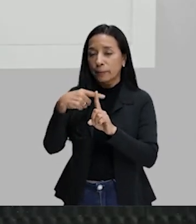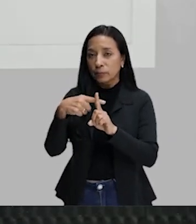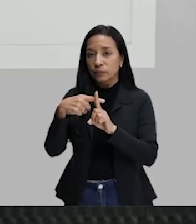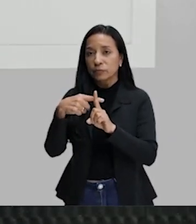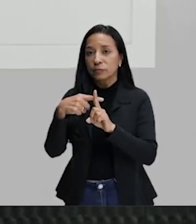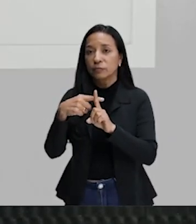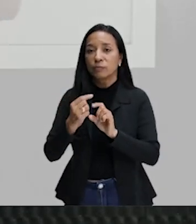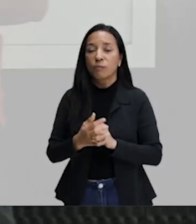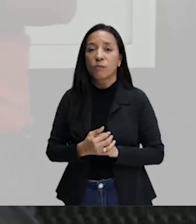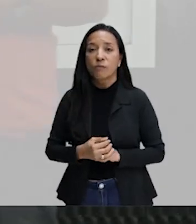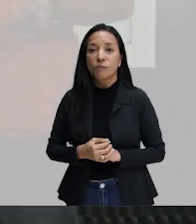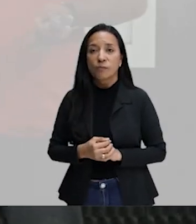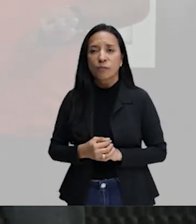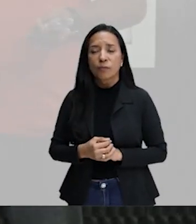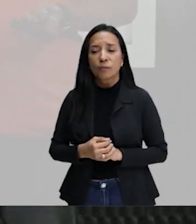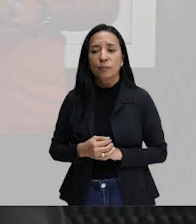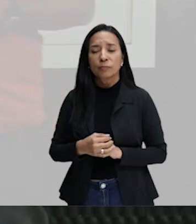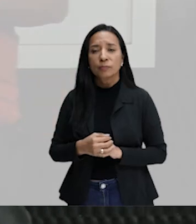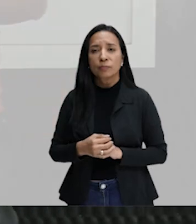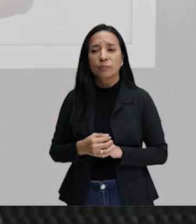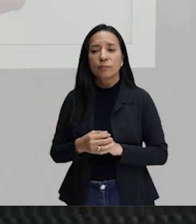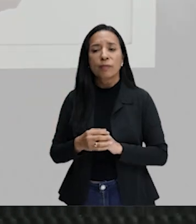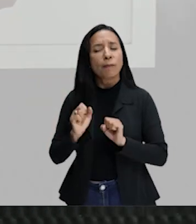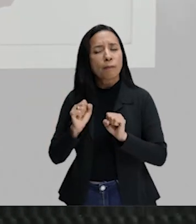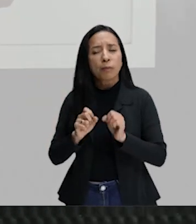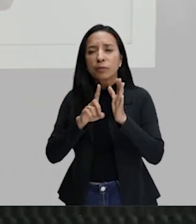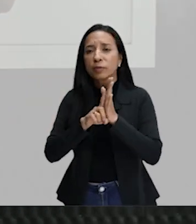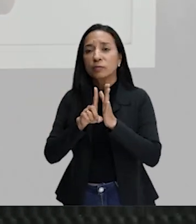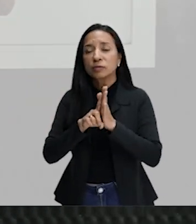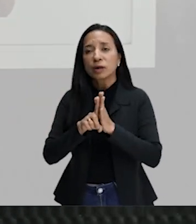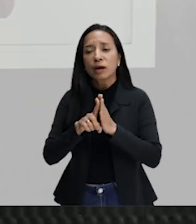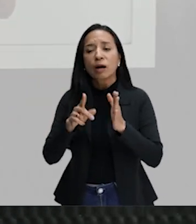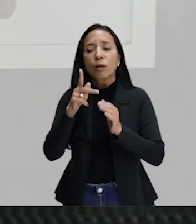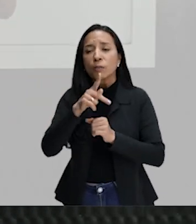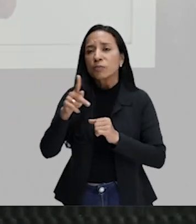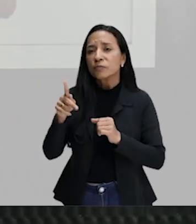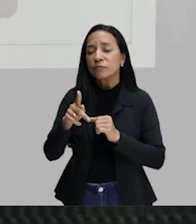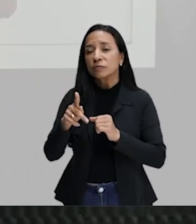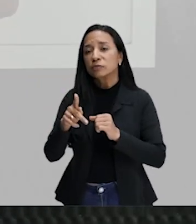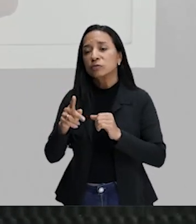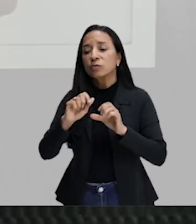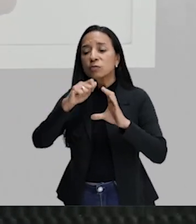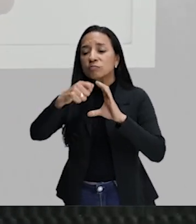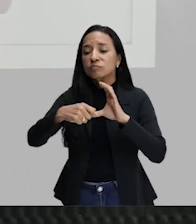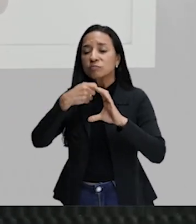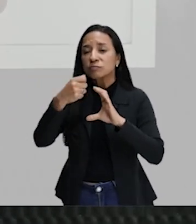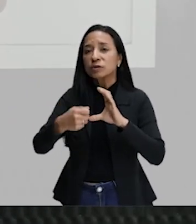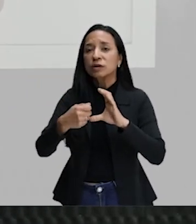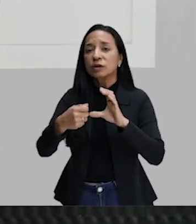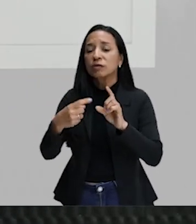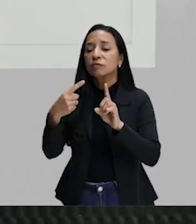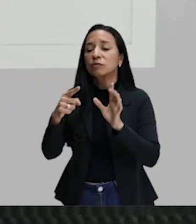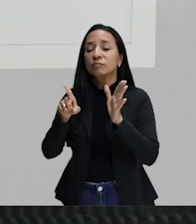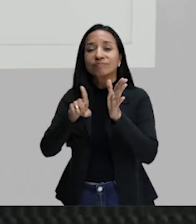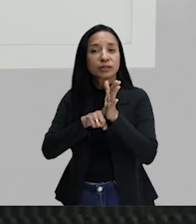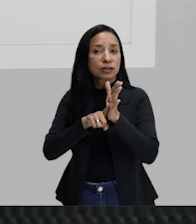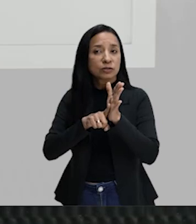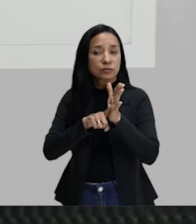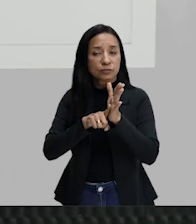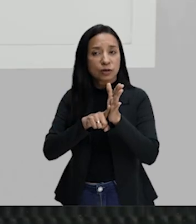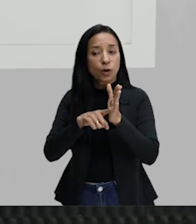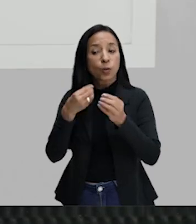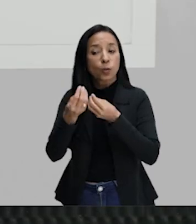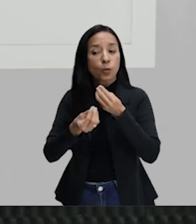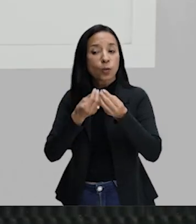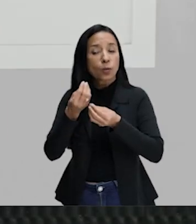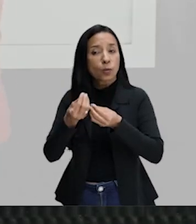positiva. Alguém pode dizer, professor, quando a carga for negativa, certo? Como é que fica? Certo? Quando a carga